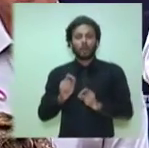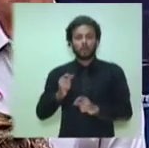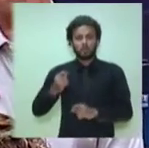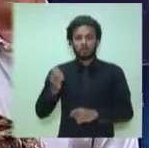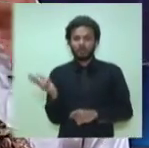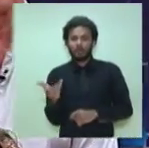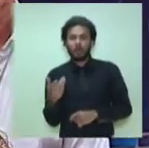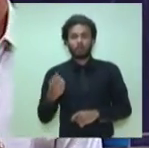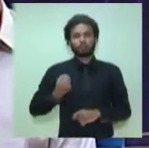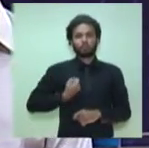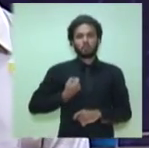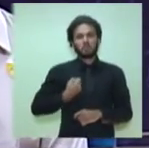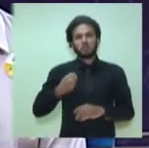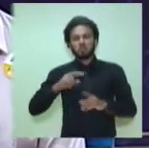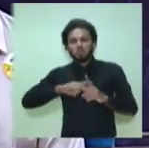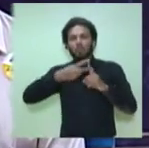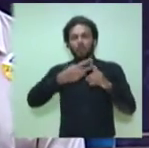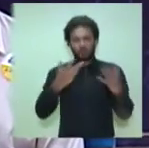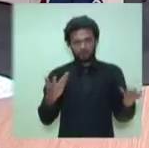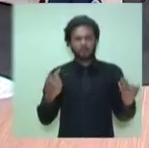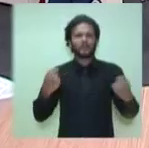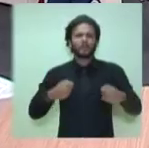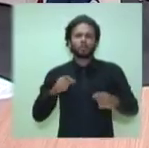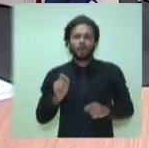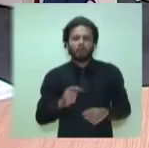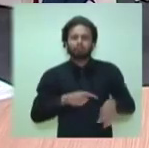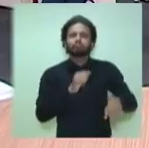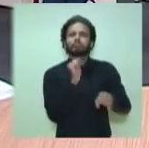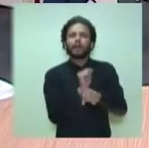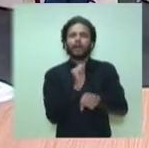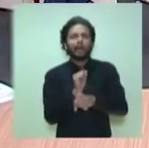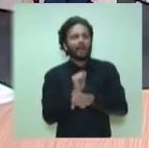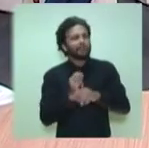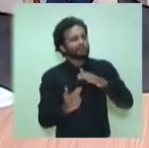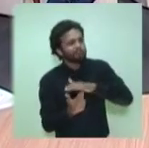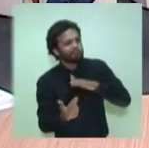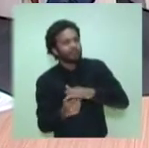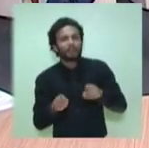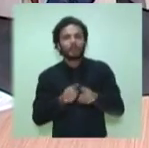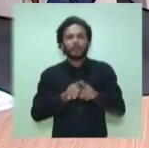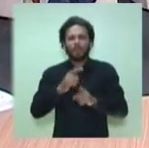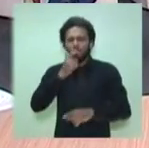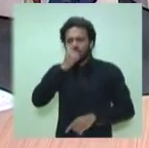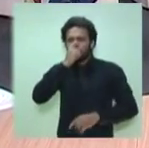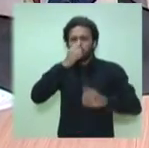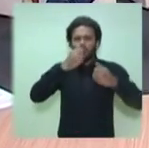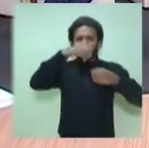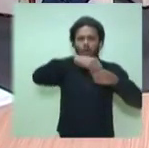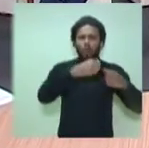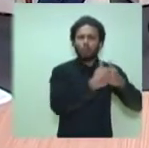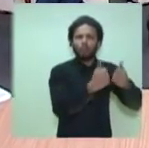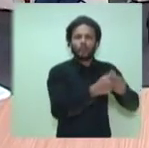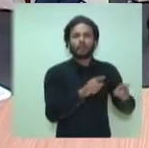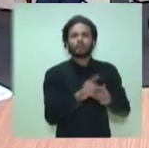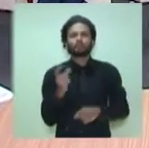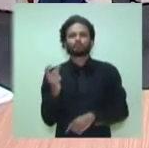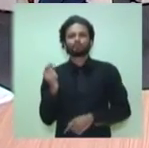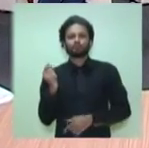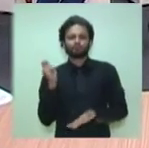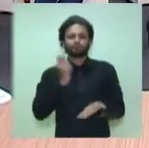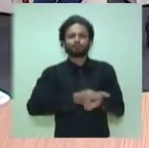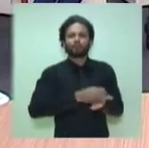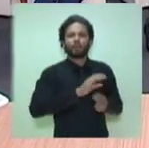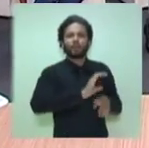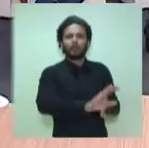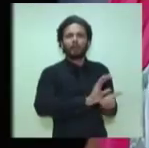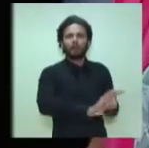porque dobrando a velocidade média da frota, você diminui o tempo de espera, diminui a lotação e diminui o custo operacional do sistema,